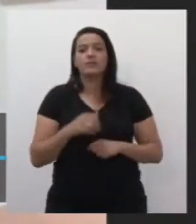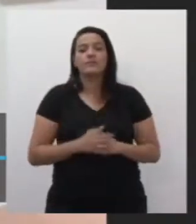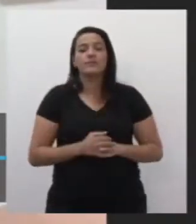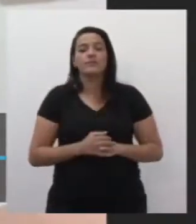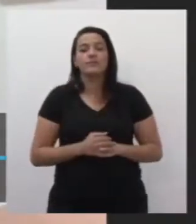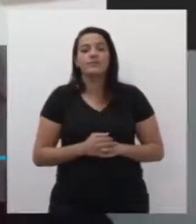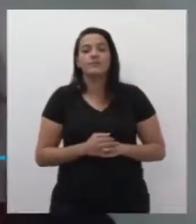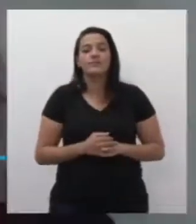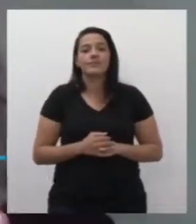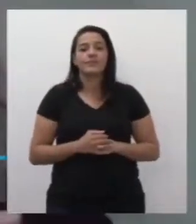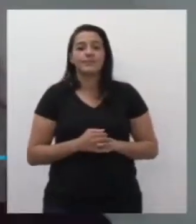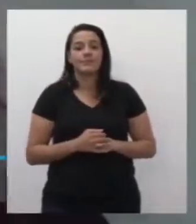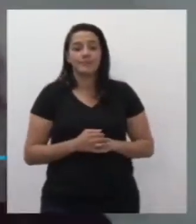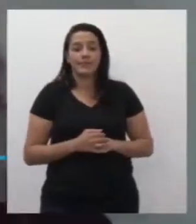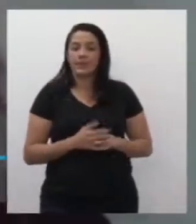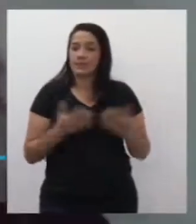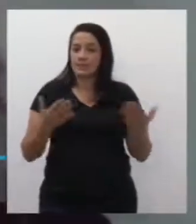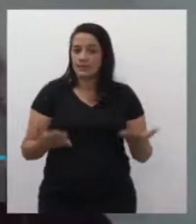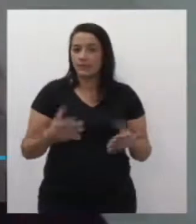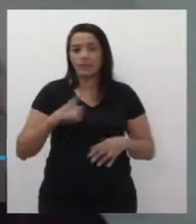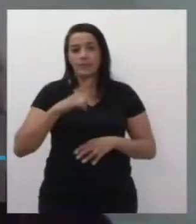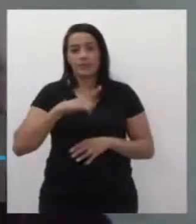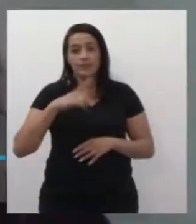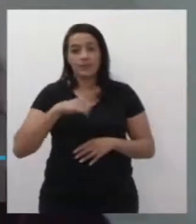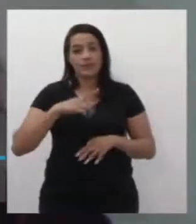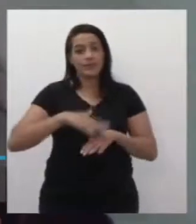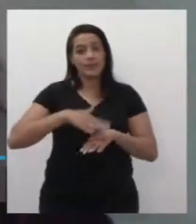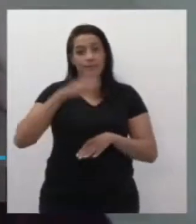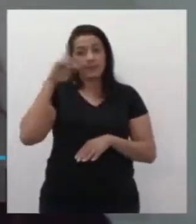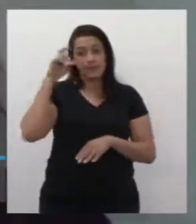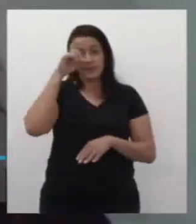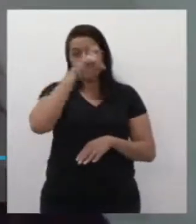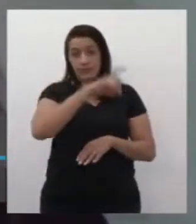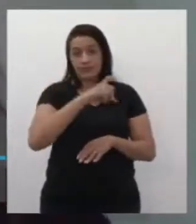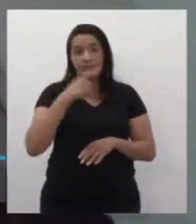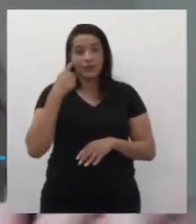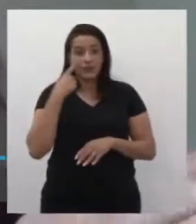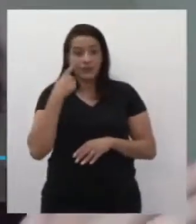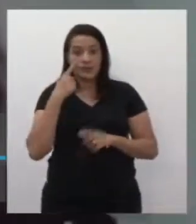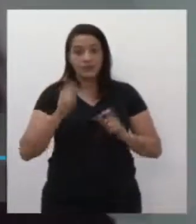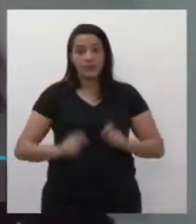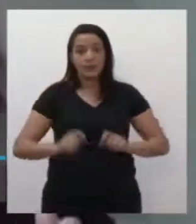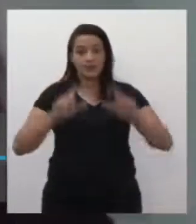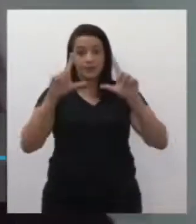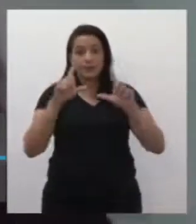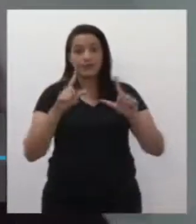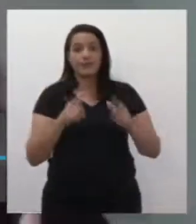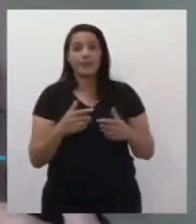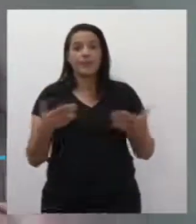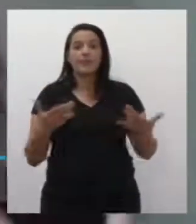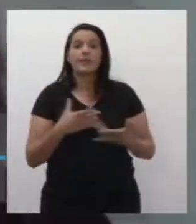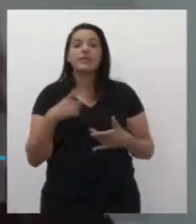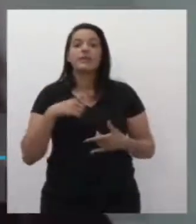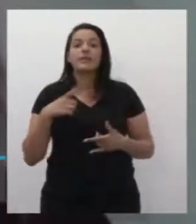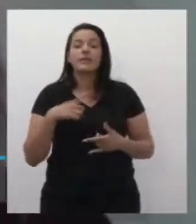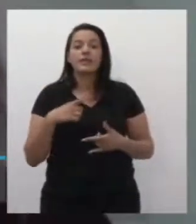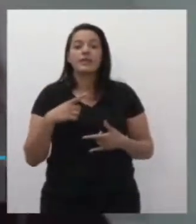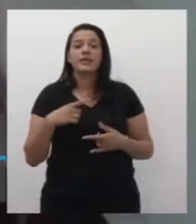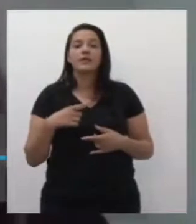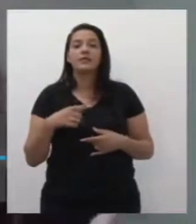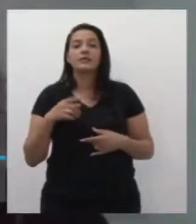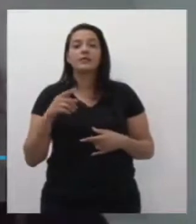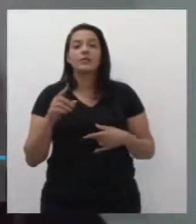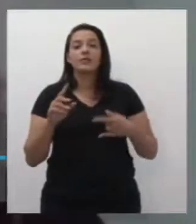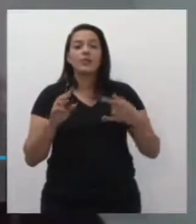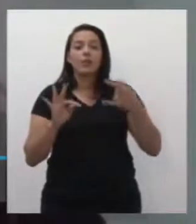Beleza, gente. Então, quem tiver com dificuldade, eu vou dar aqui o caminho das pedras para vocês, porque a gente tem um time para ajudar vocês a fazer